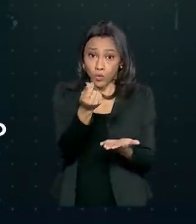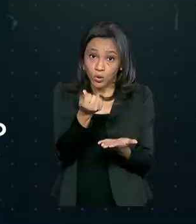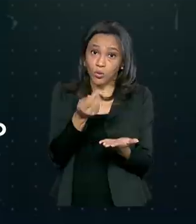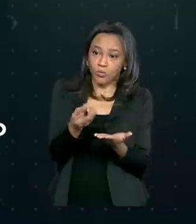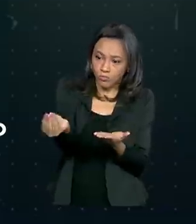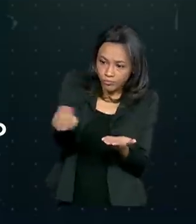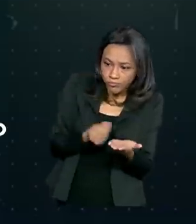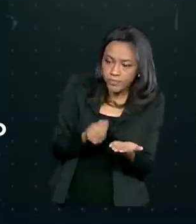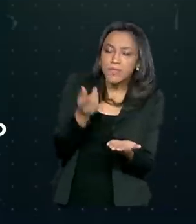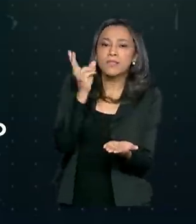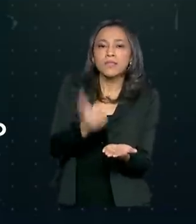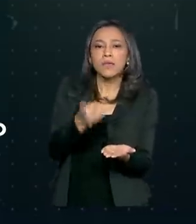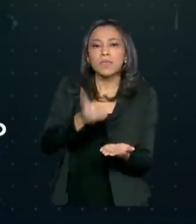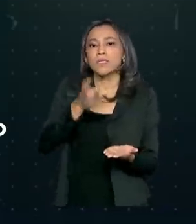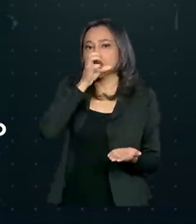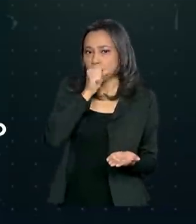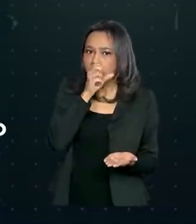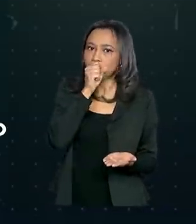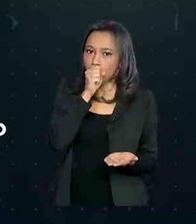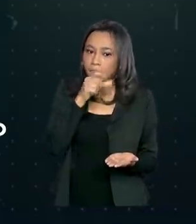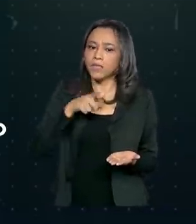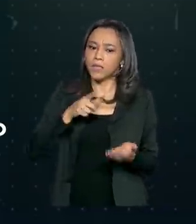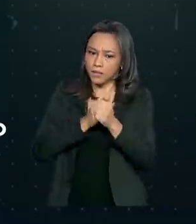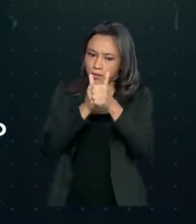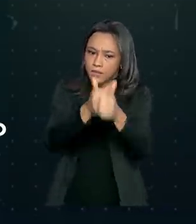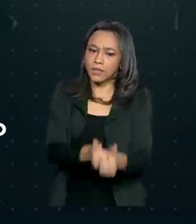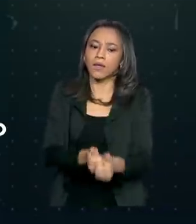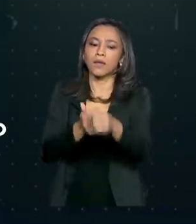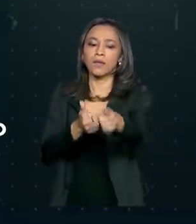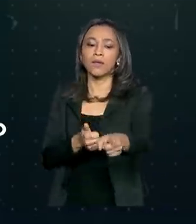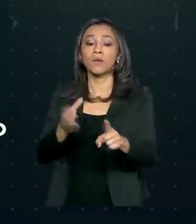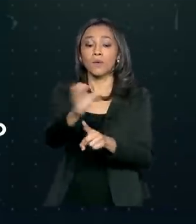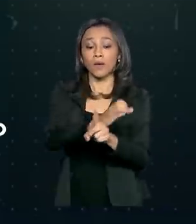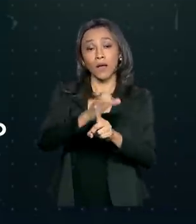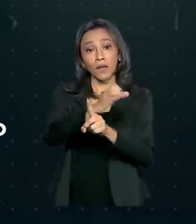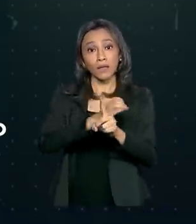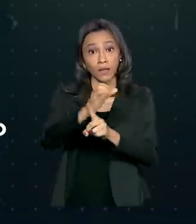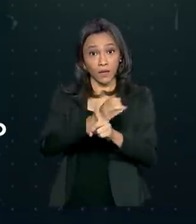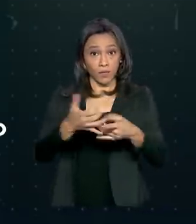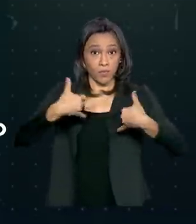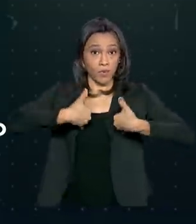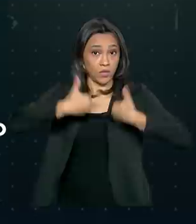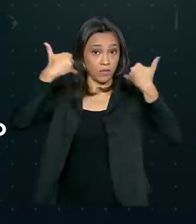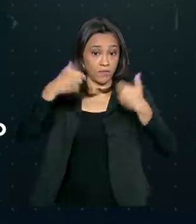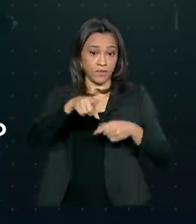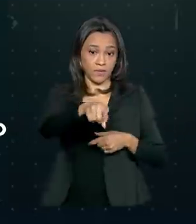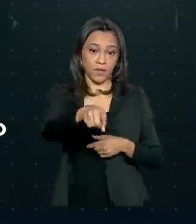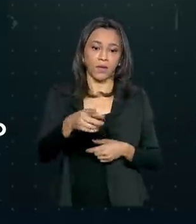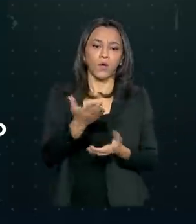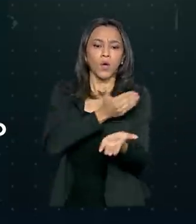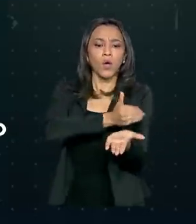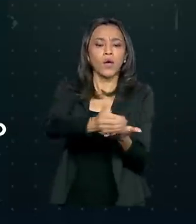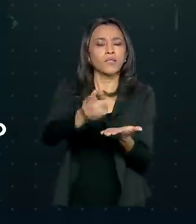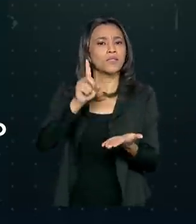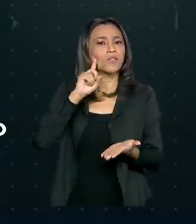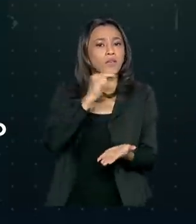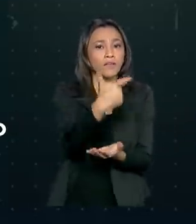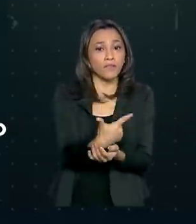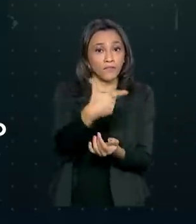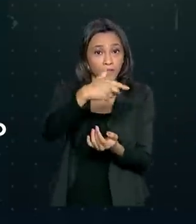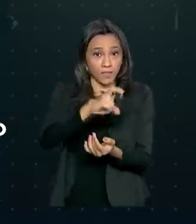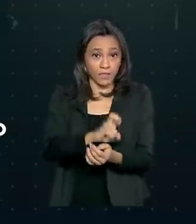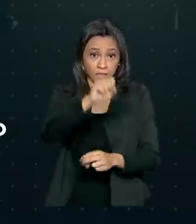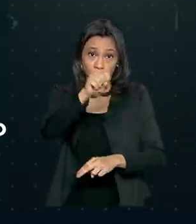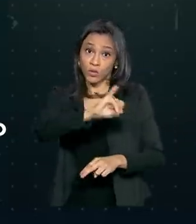aos sábados e também segue uma ordem por data de aniversário do beneficiário. Tem início dia 25 de